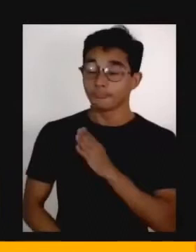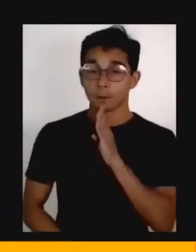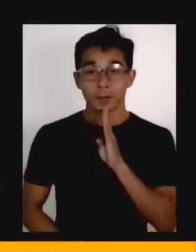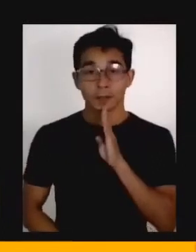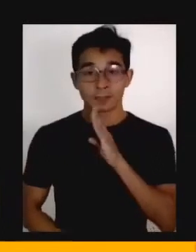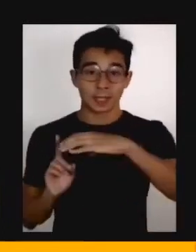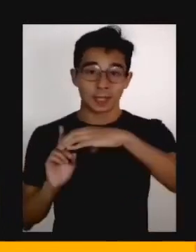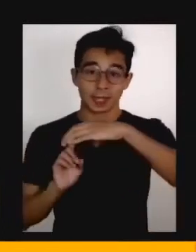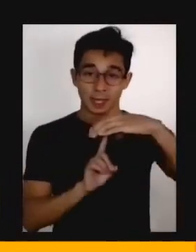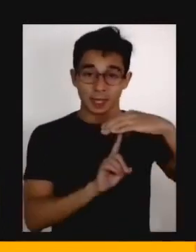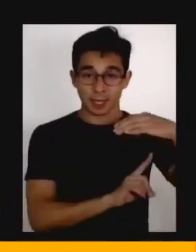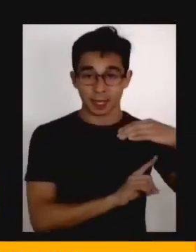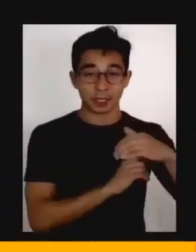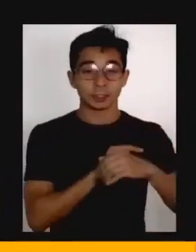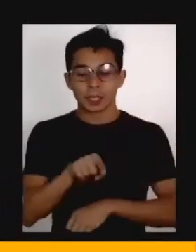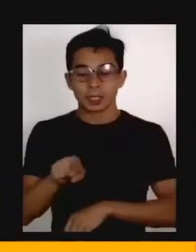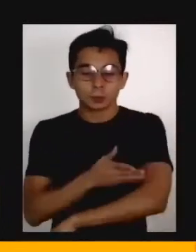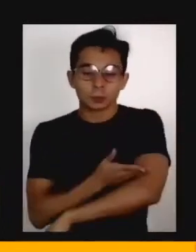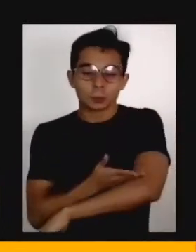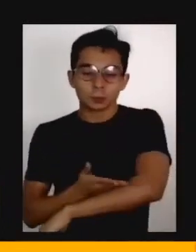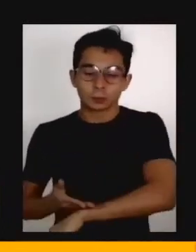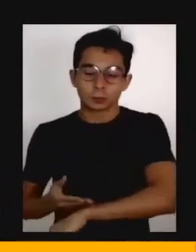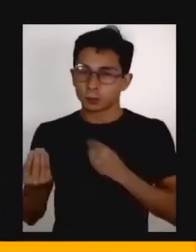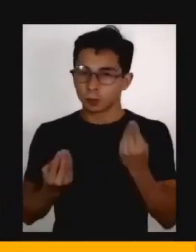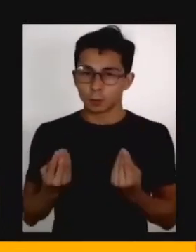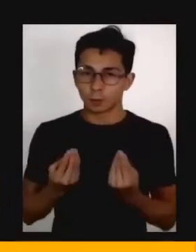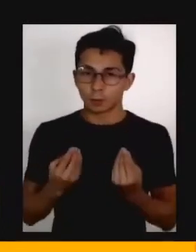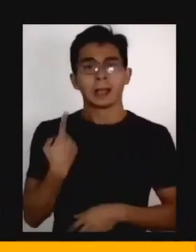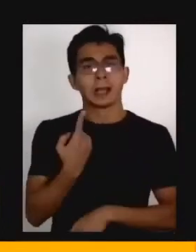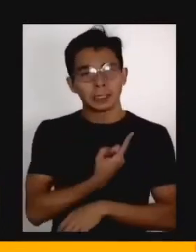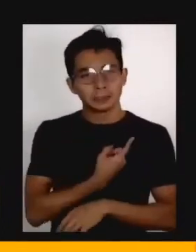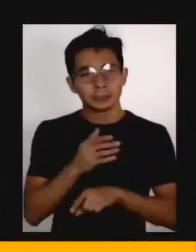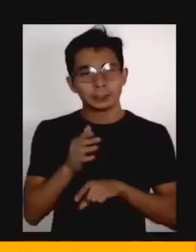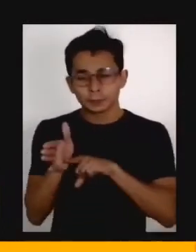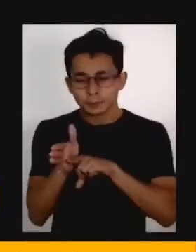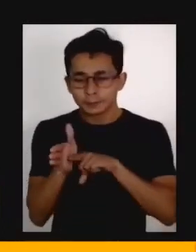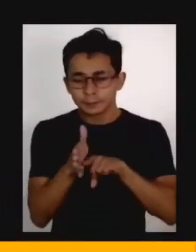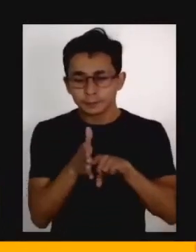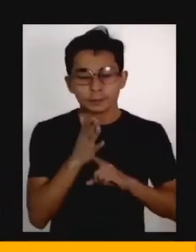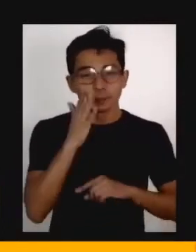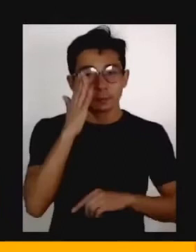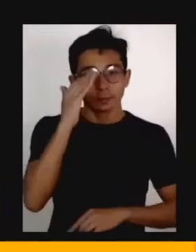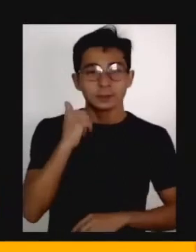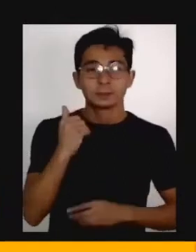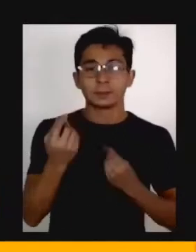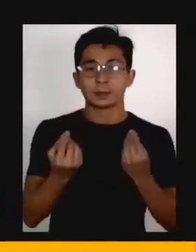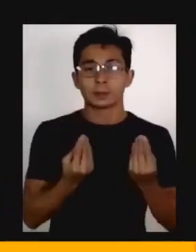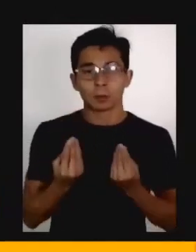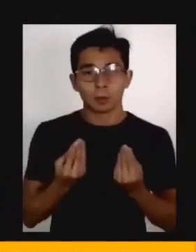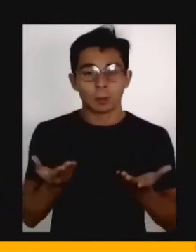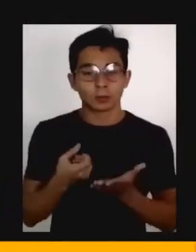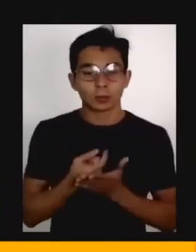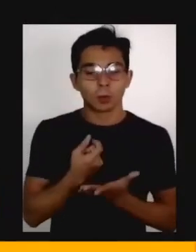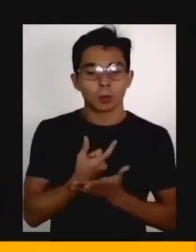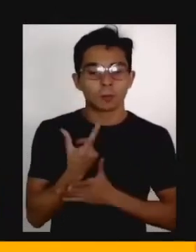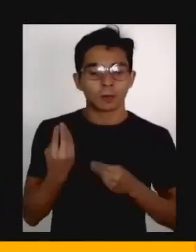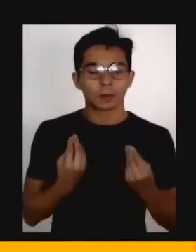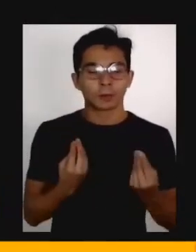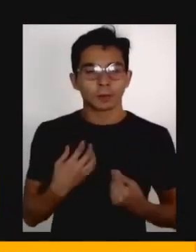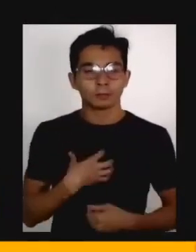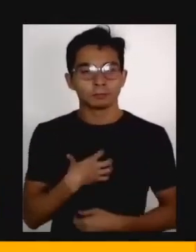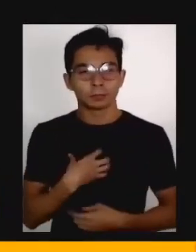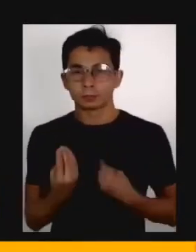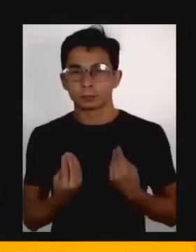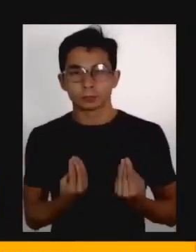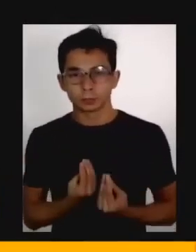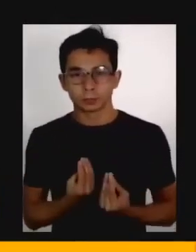a gente também foi para o mercado para tentar entender e estudar um pouco como é que funciona a jornada do consumidor hoje, né? E a gente encontrou